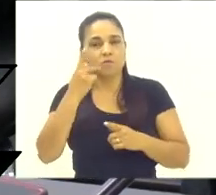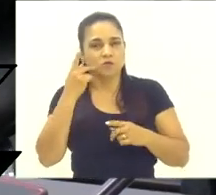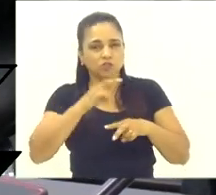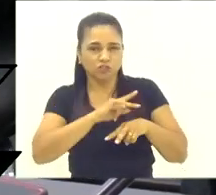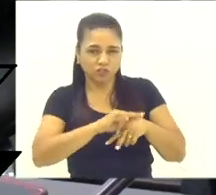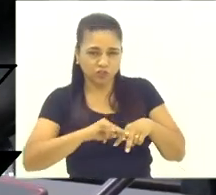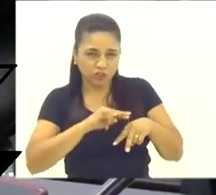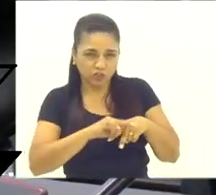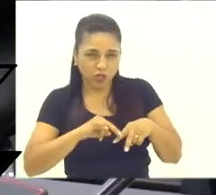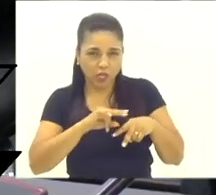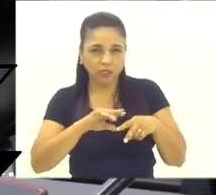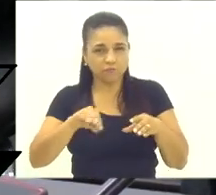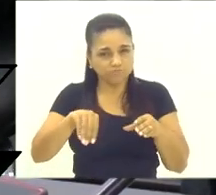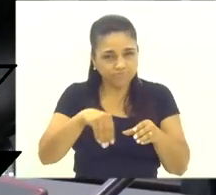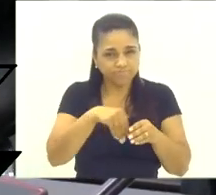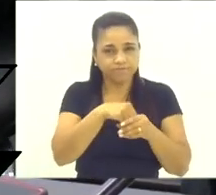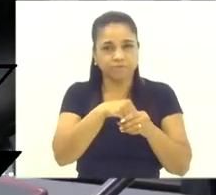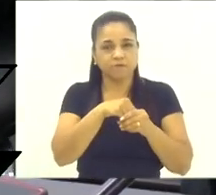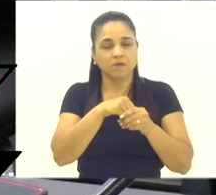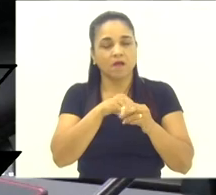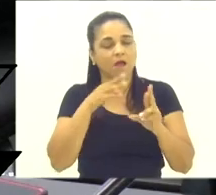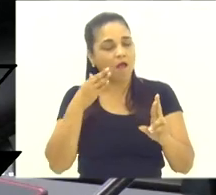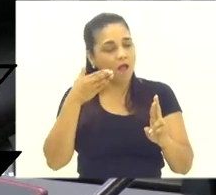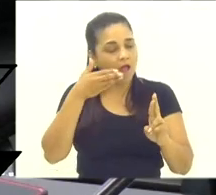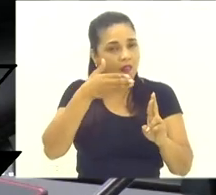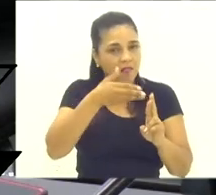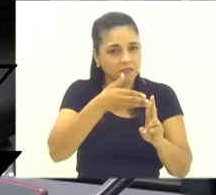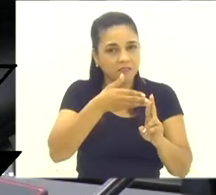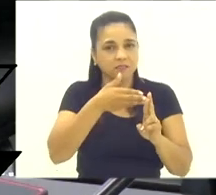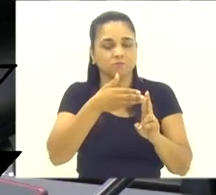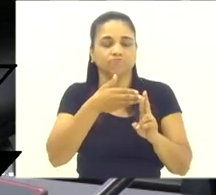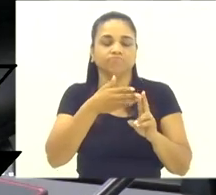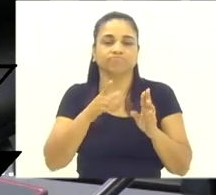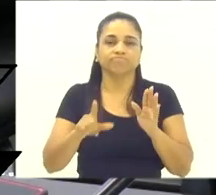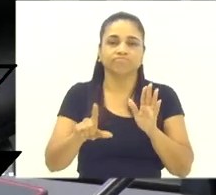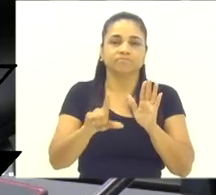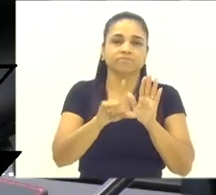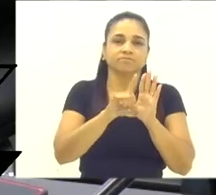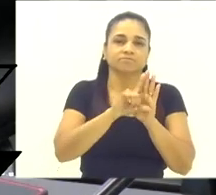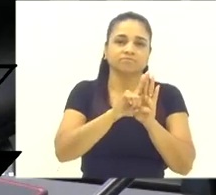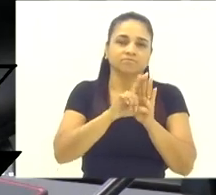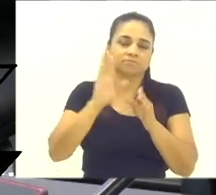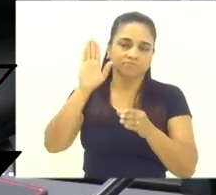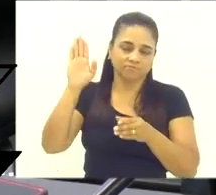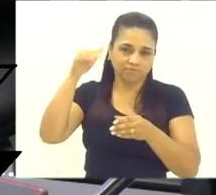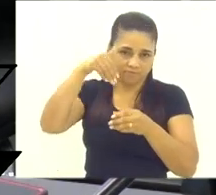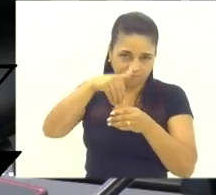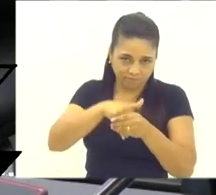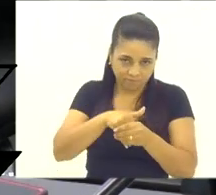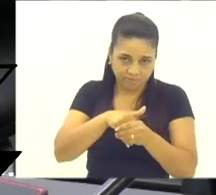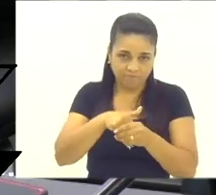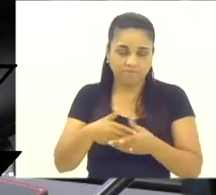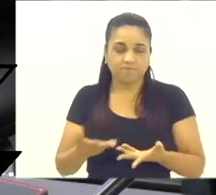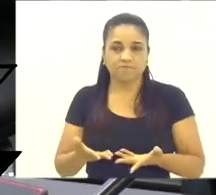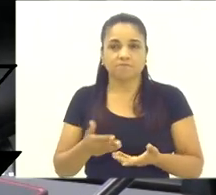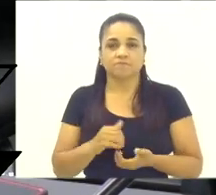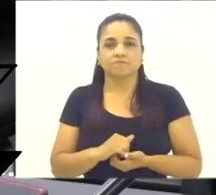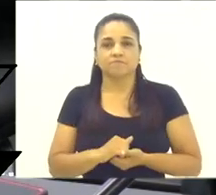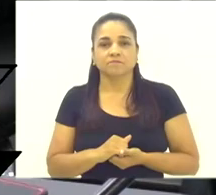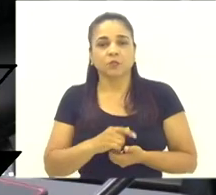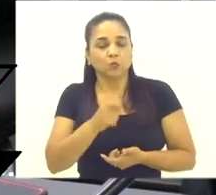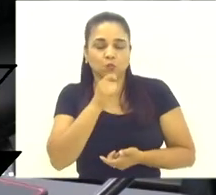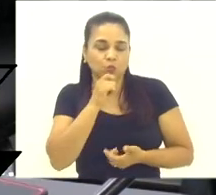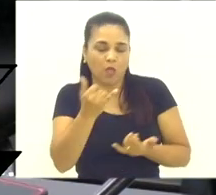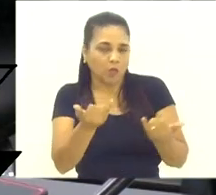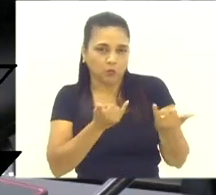uma relação mais direta com a legislação eleitoral então eu não tenho não tenho